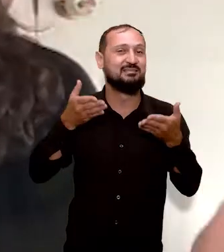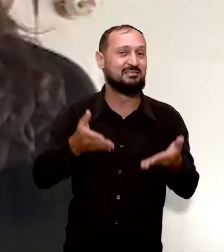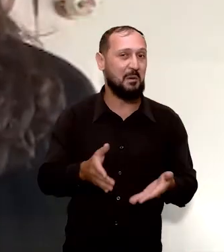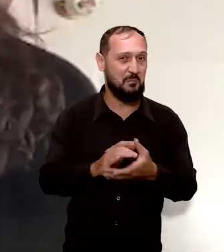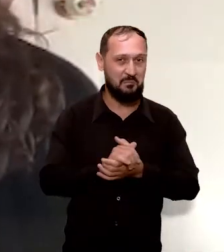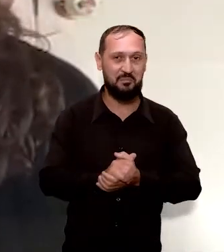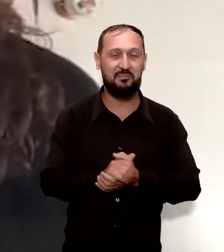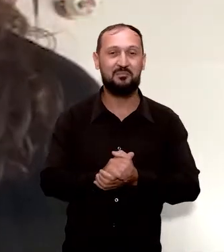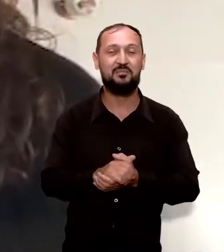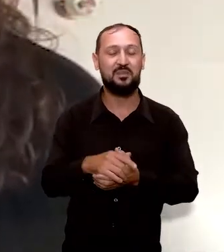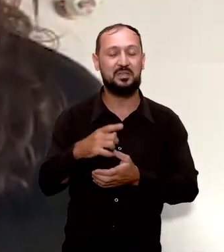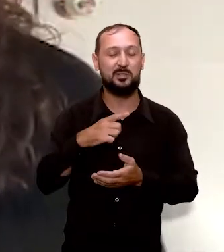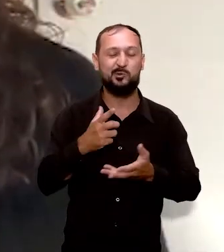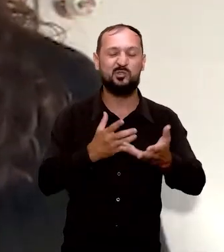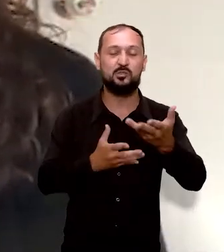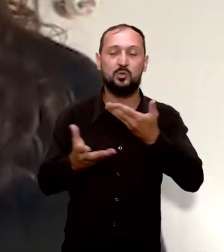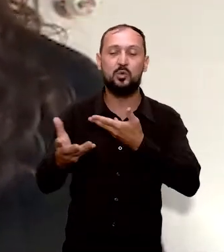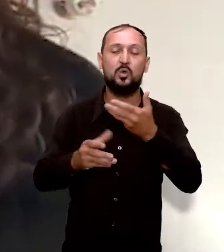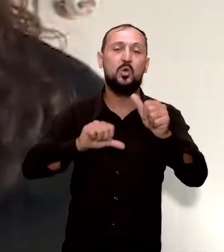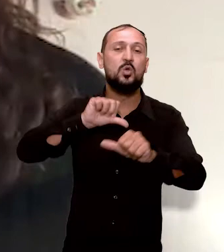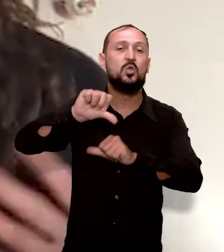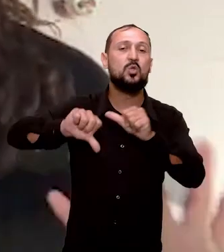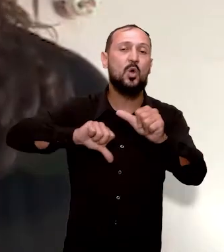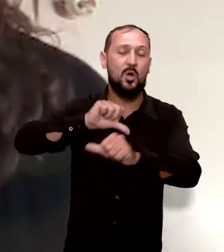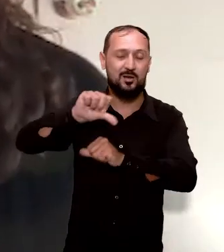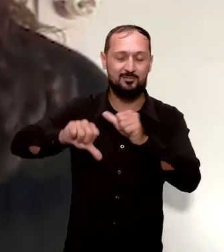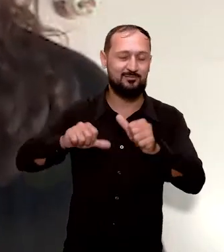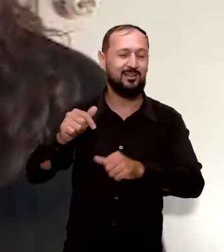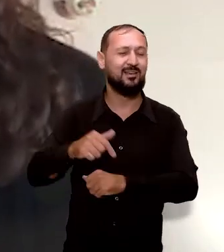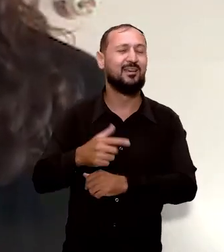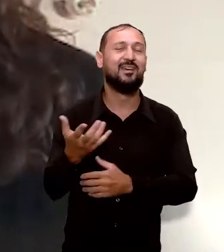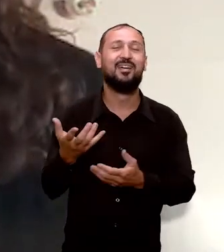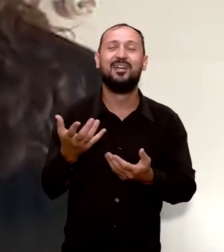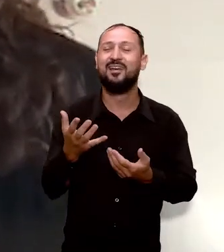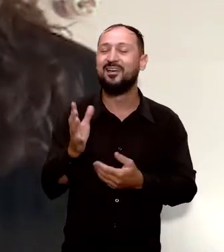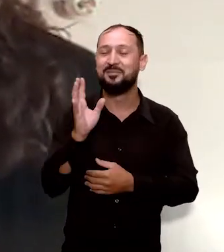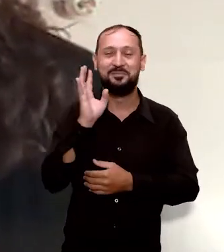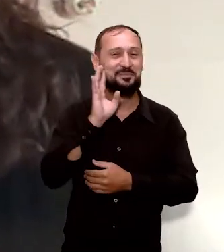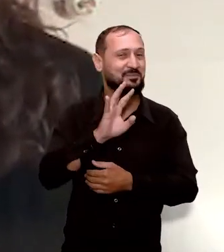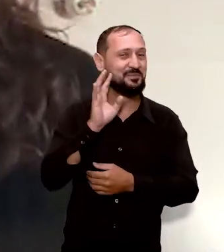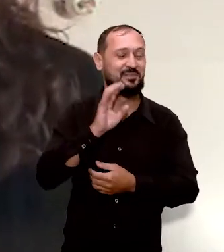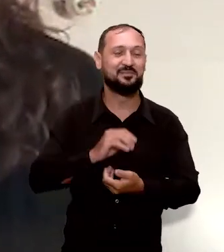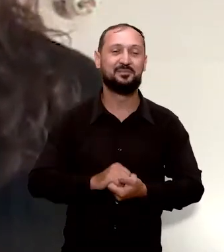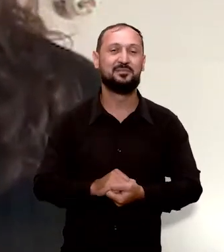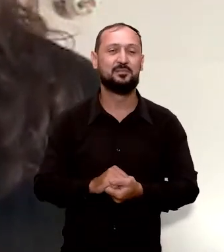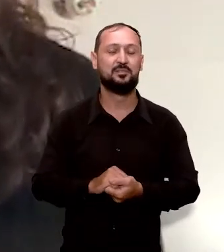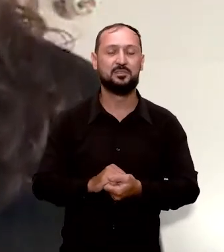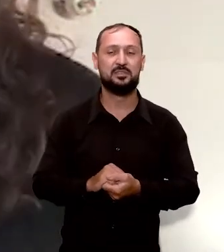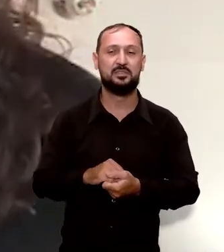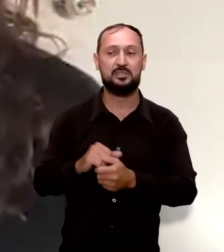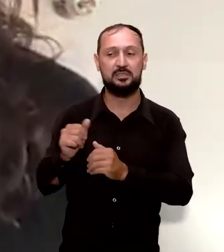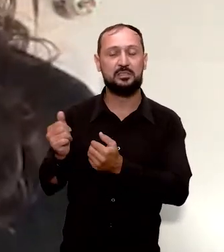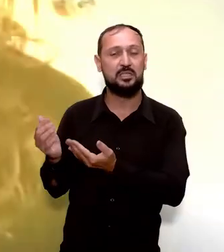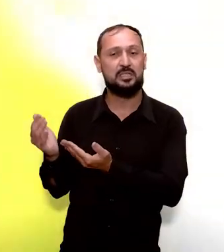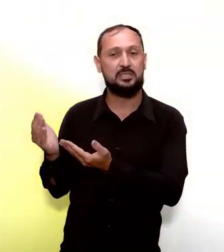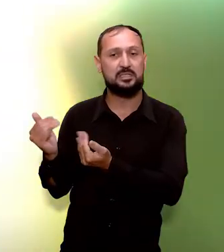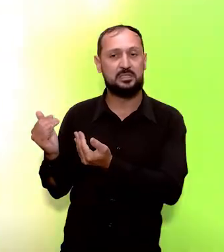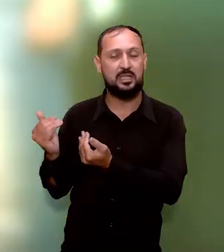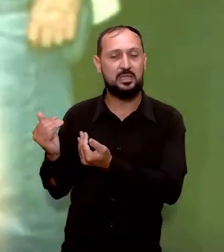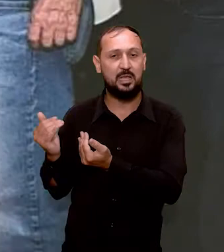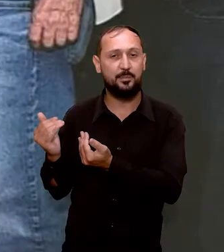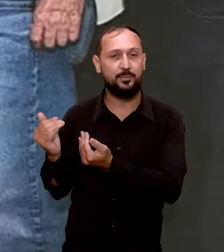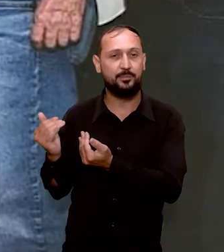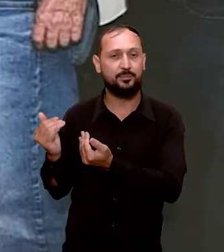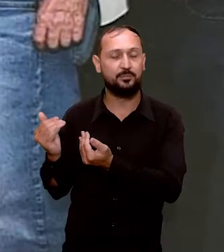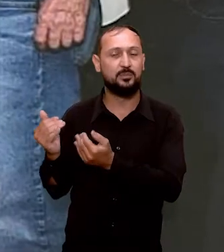lugar sagrado pra gente, né? E ali a gente troca e é muito, muito, muito legal isso.